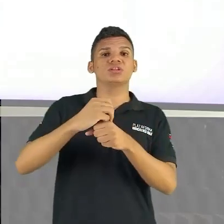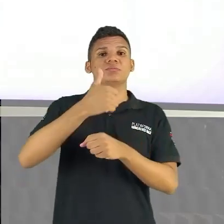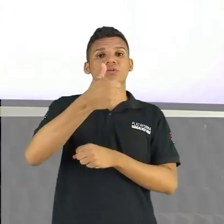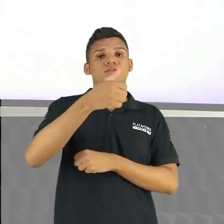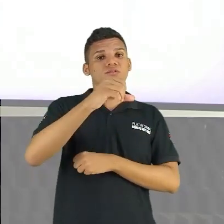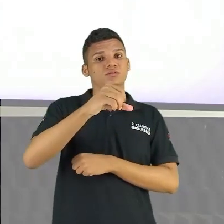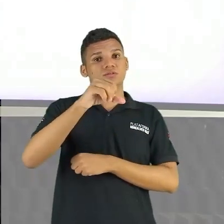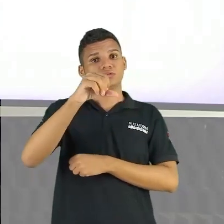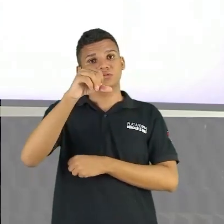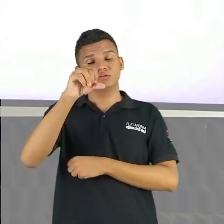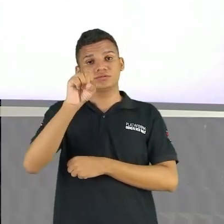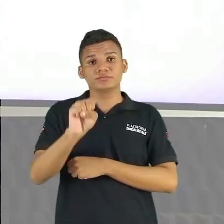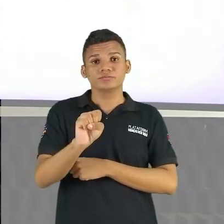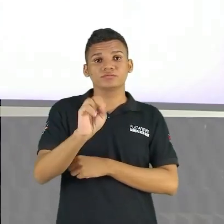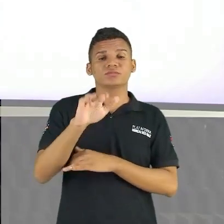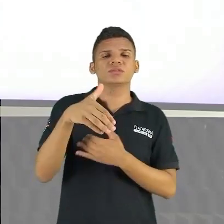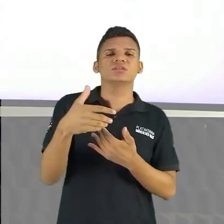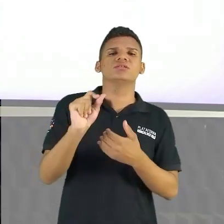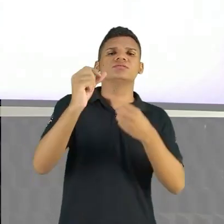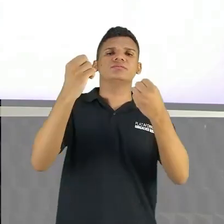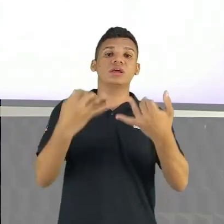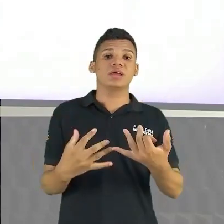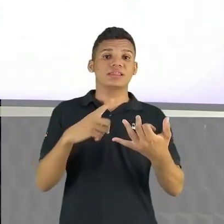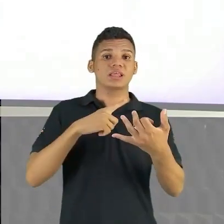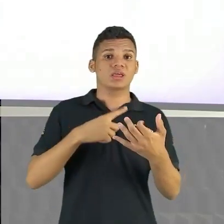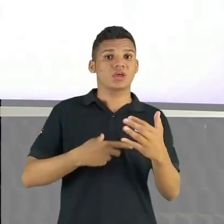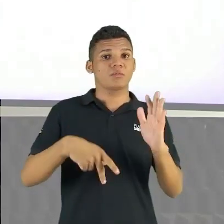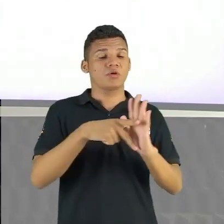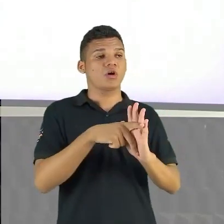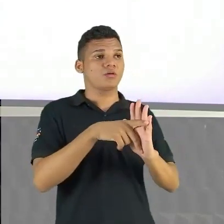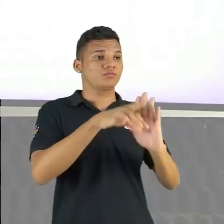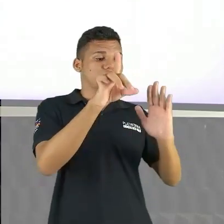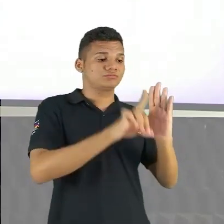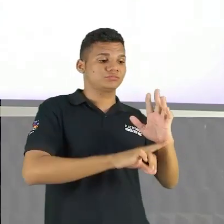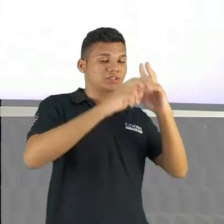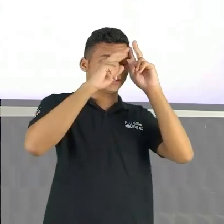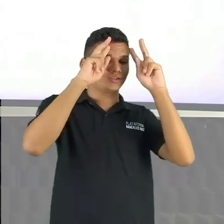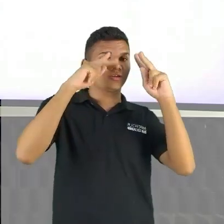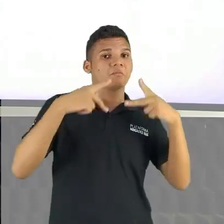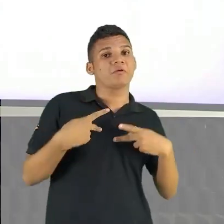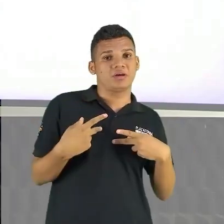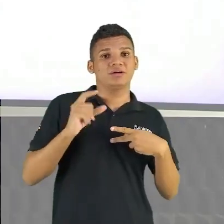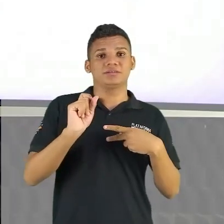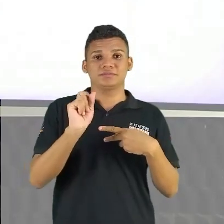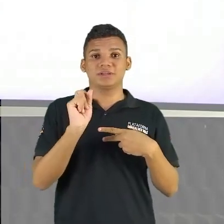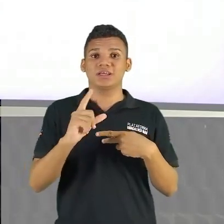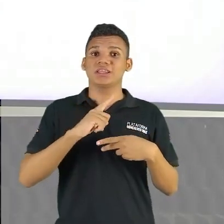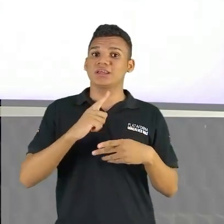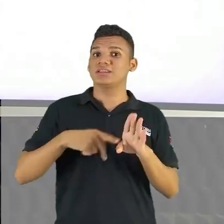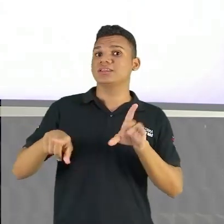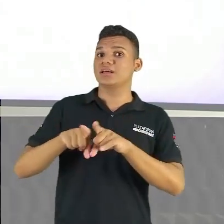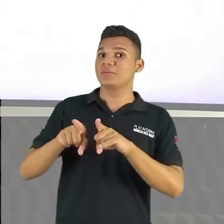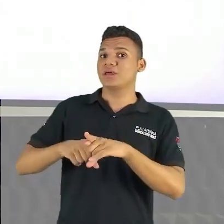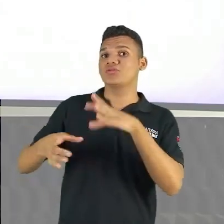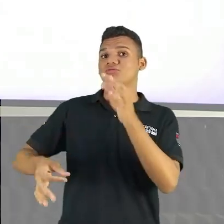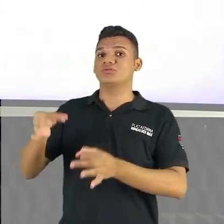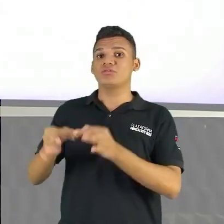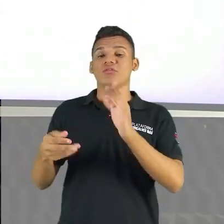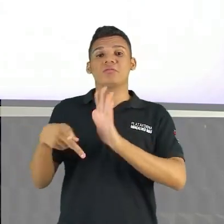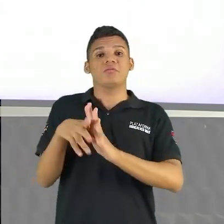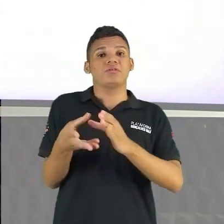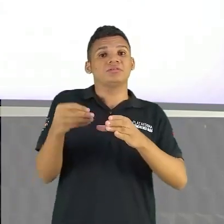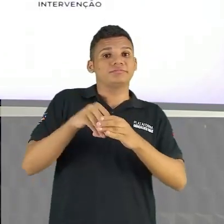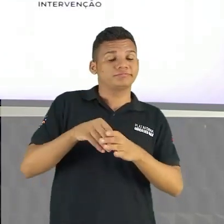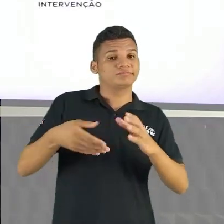1988 defende em especial a dignidade humana que é o centro de ordenamento jurídico dentro